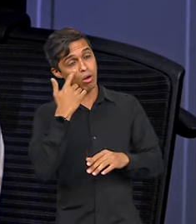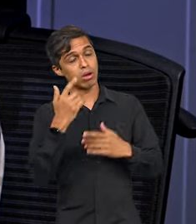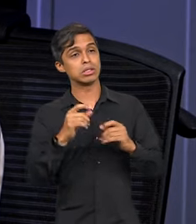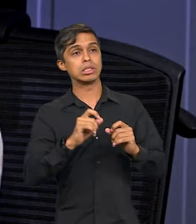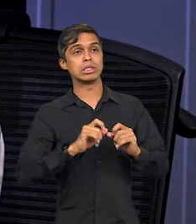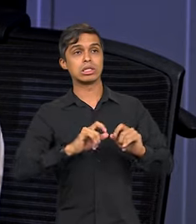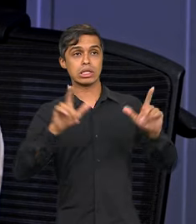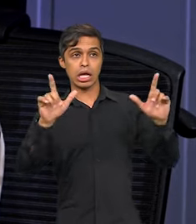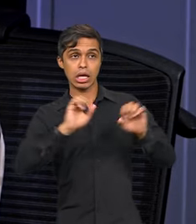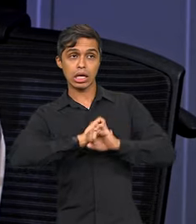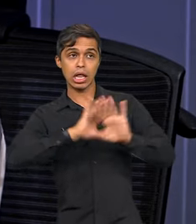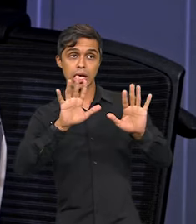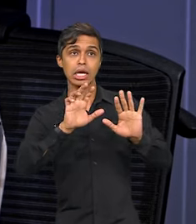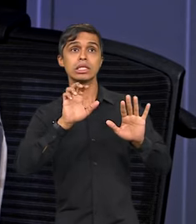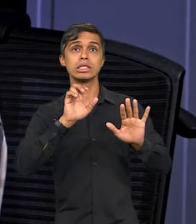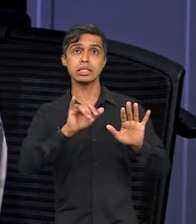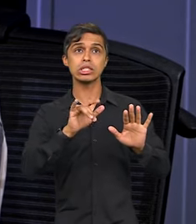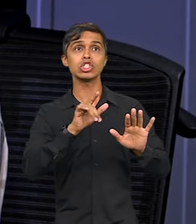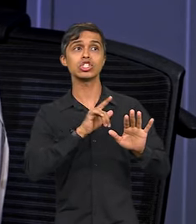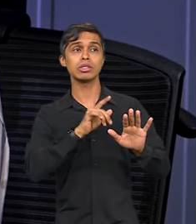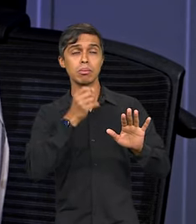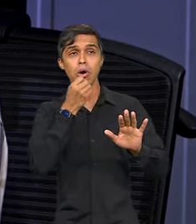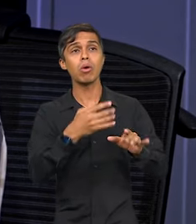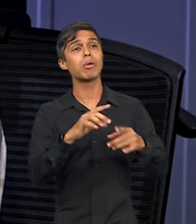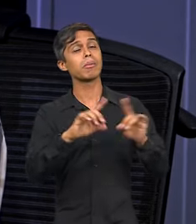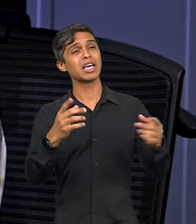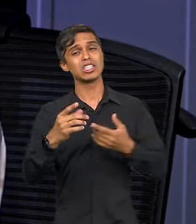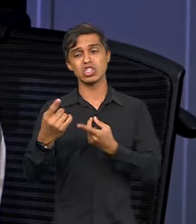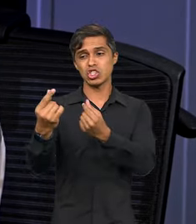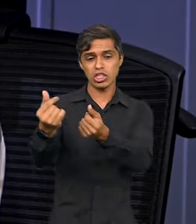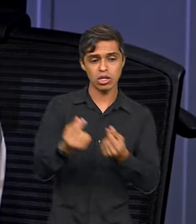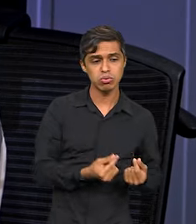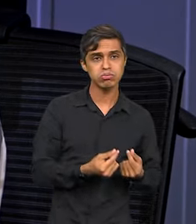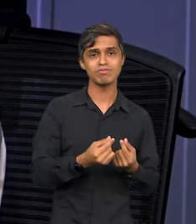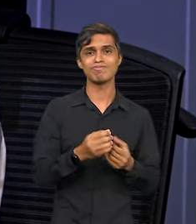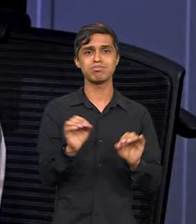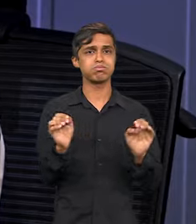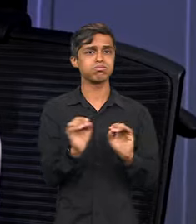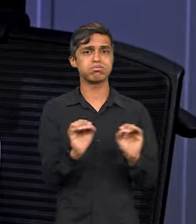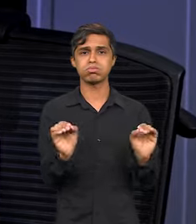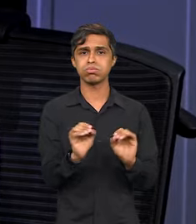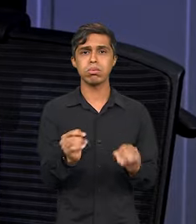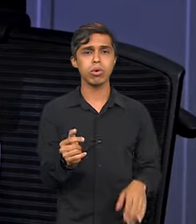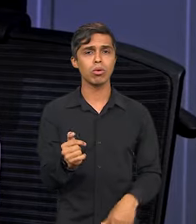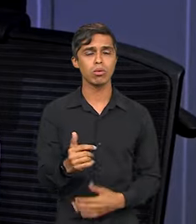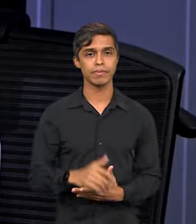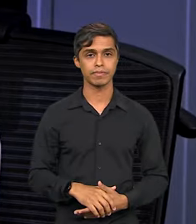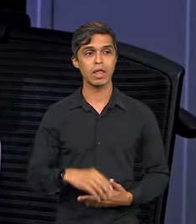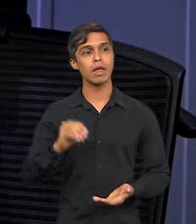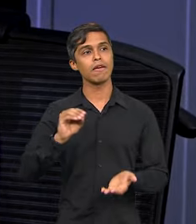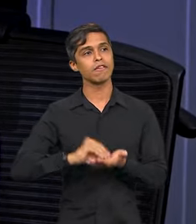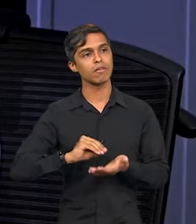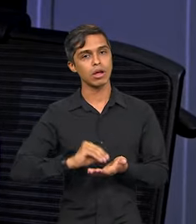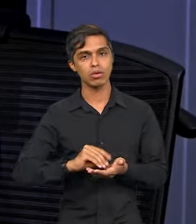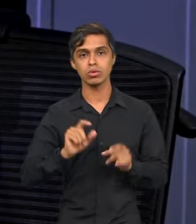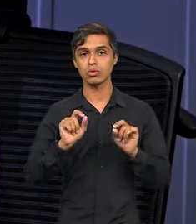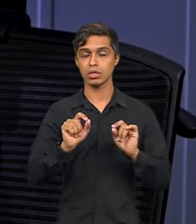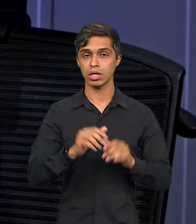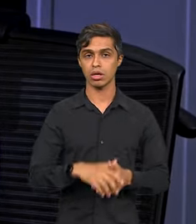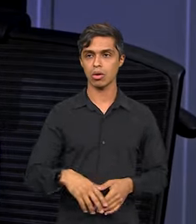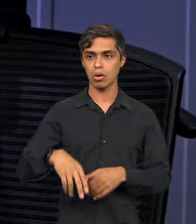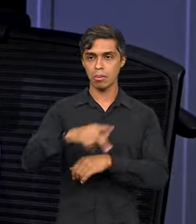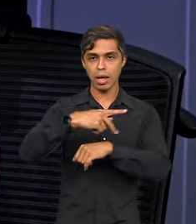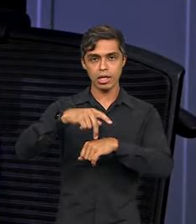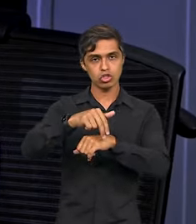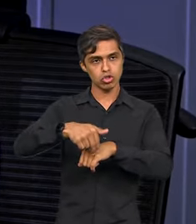Seria bom se tivesse recurso mesmo porque recurso tá tendo muito pouco eu acho que falta de fato que os que os países